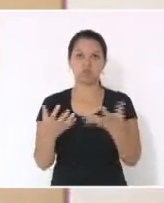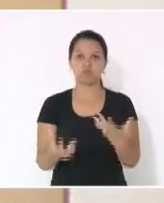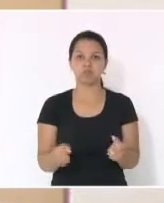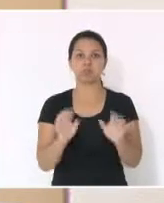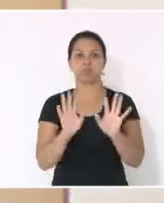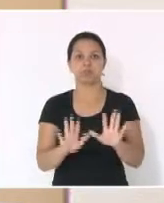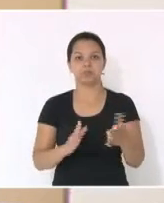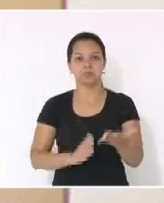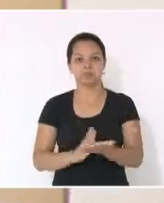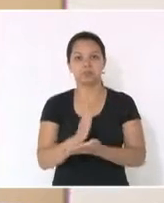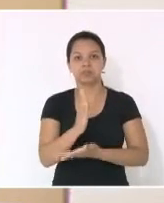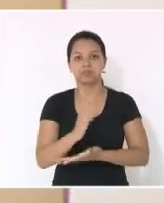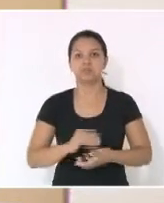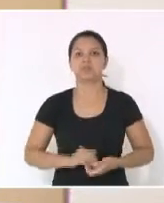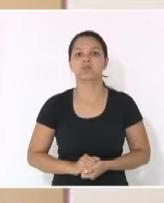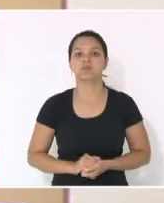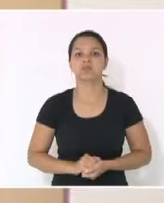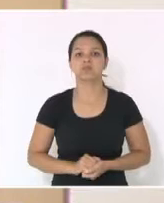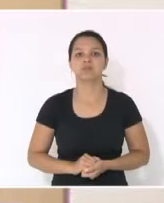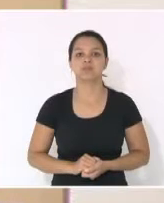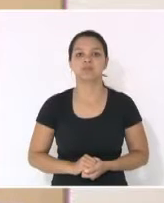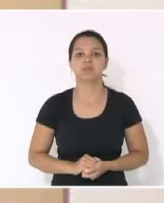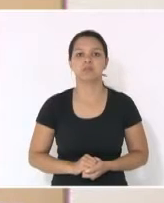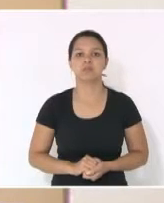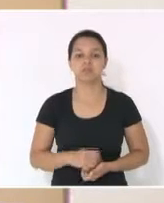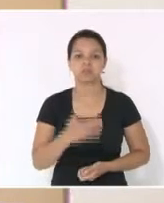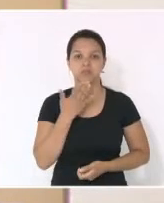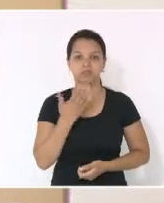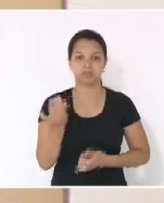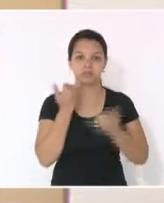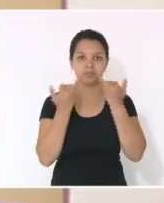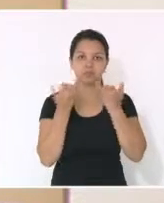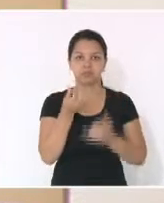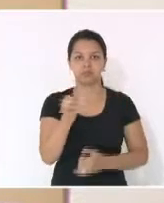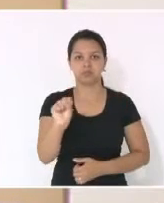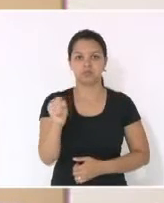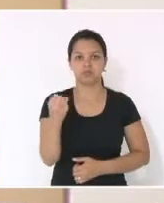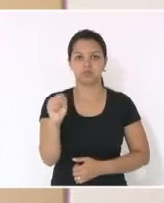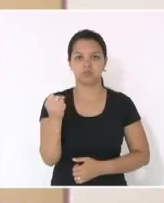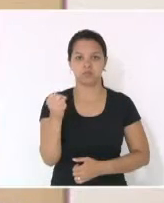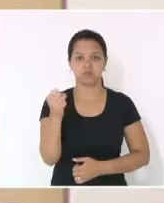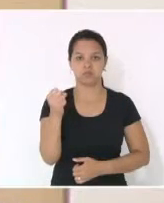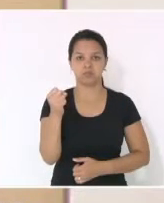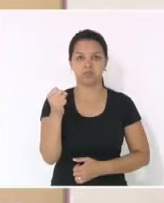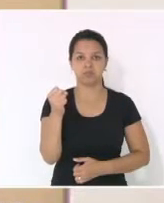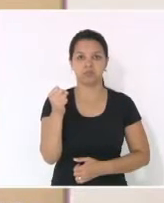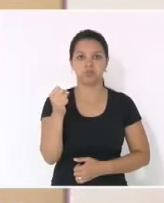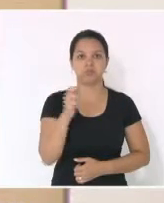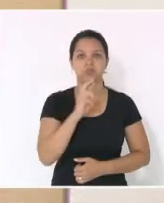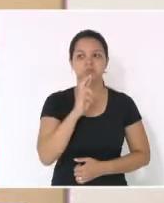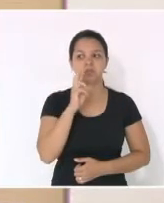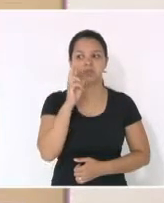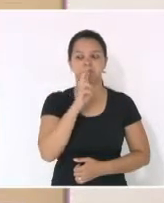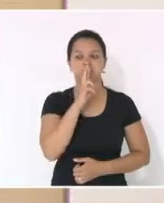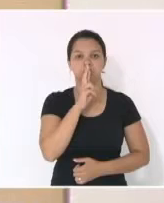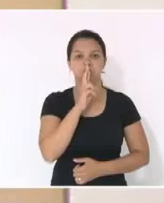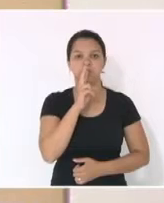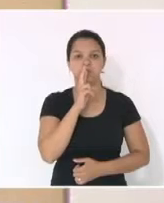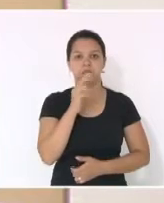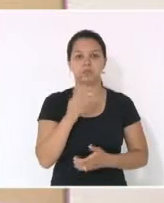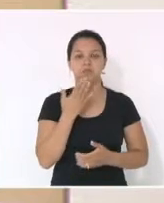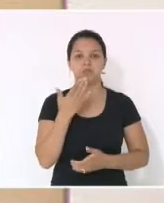permanece como está aprovada pedindo informação 68 deputados rodrigo minotto solicitamos secretário da infraestrutura